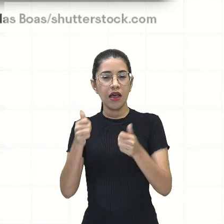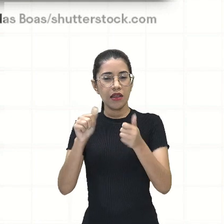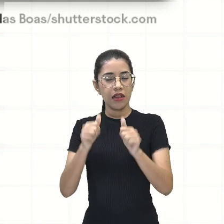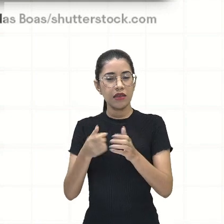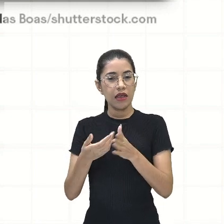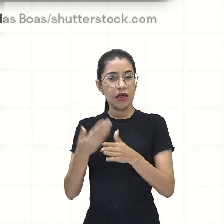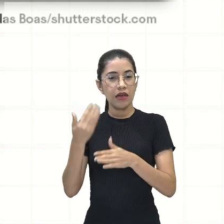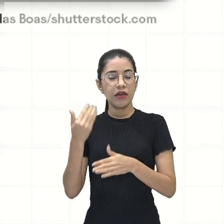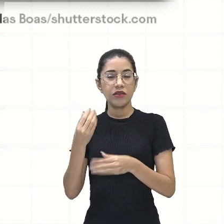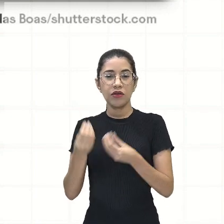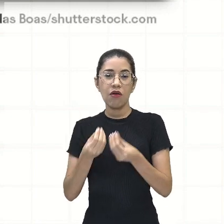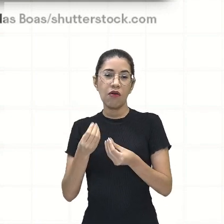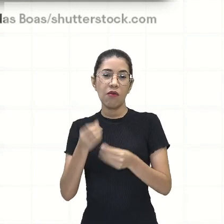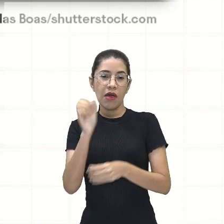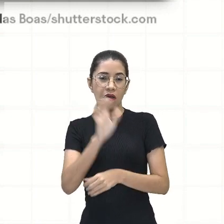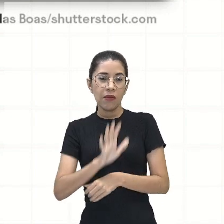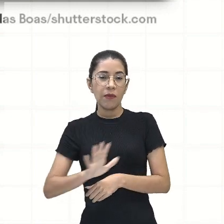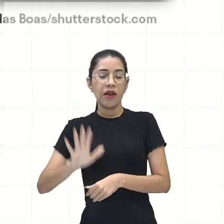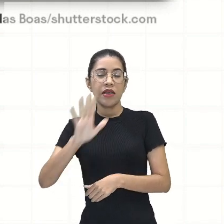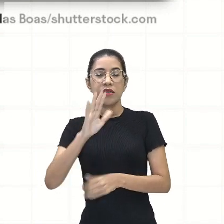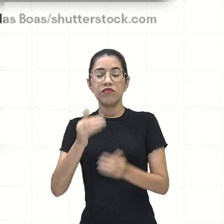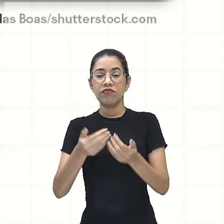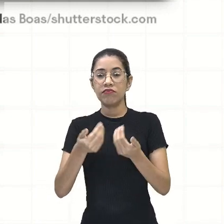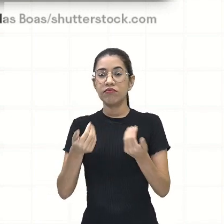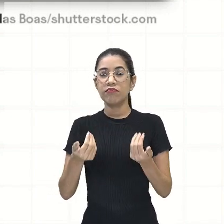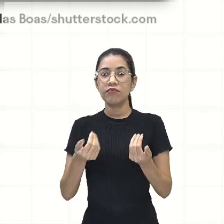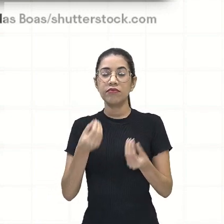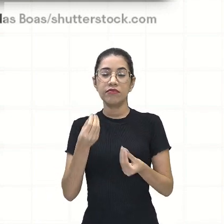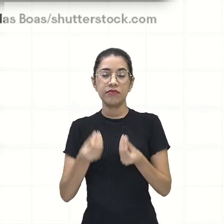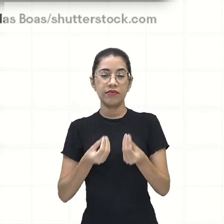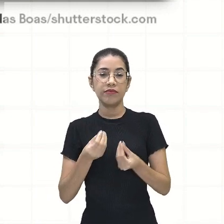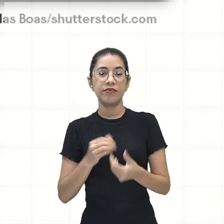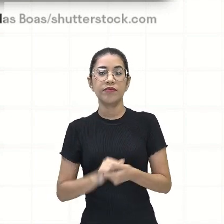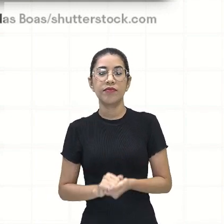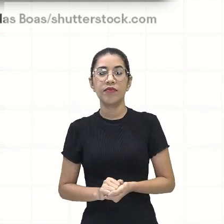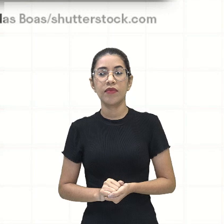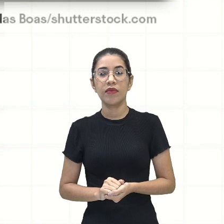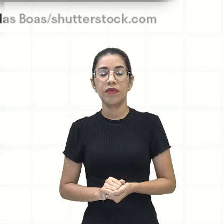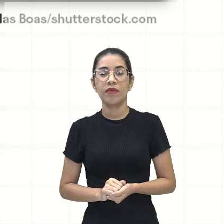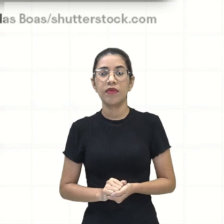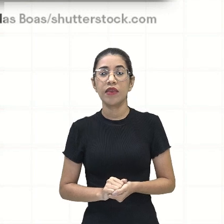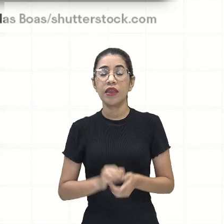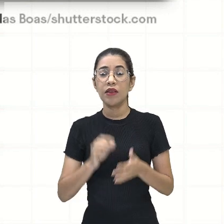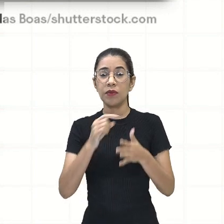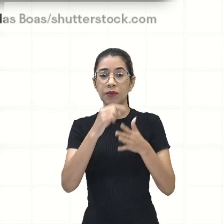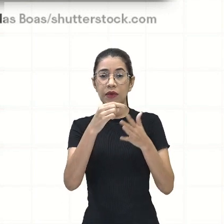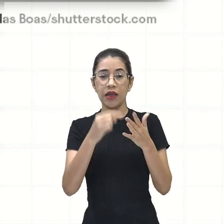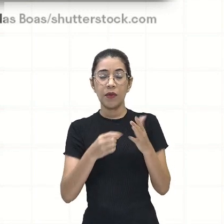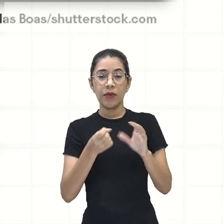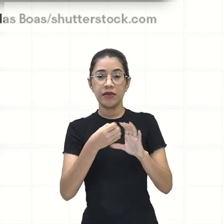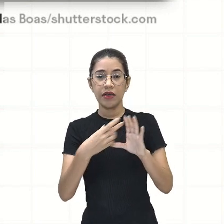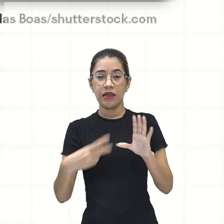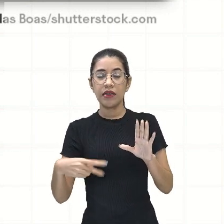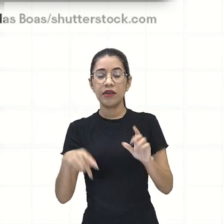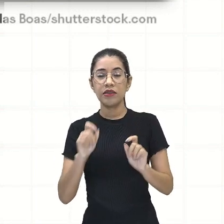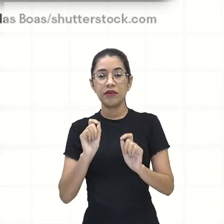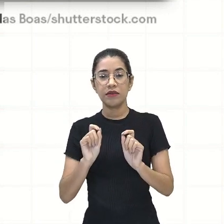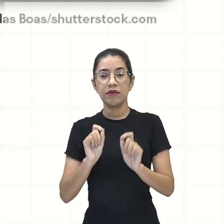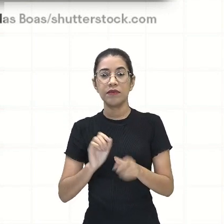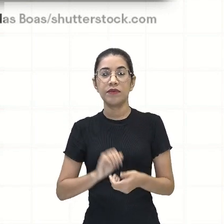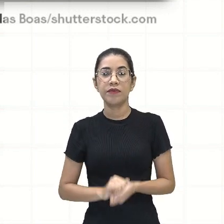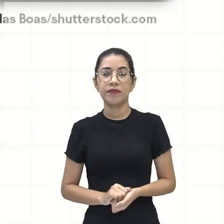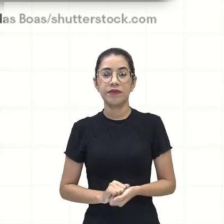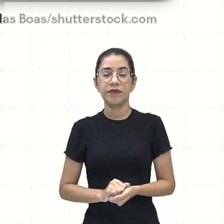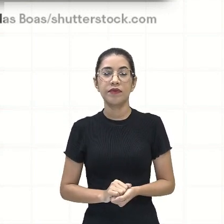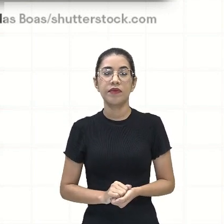do Brasil, como ele era dividido. Então, a gente tem aqui, dentro desses critérios, algumas características, né? Que são